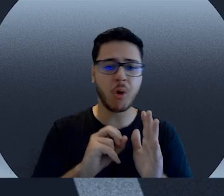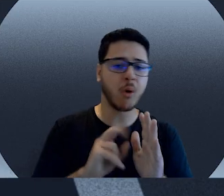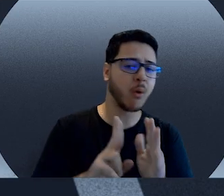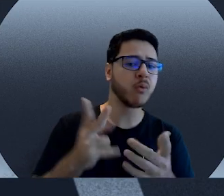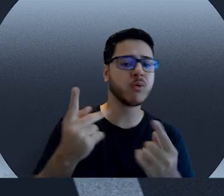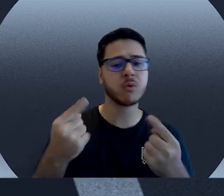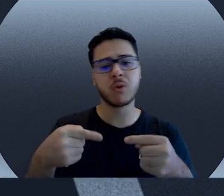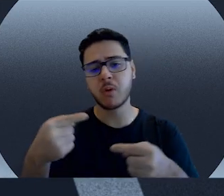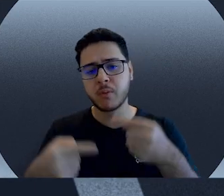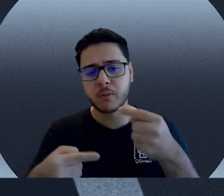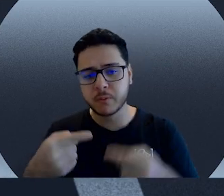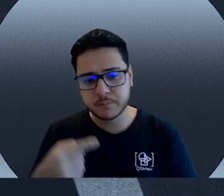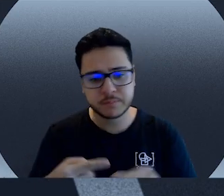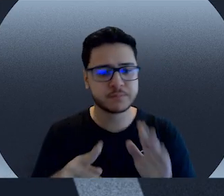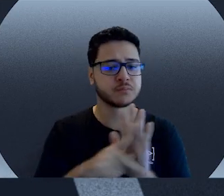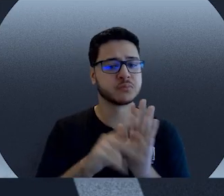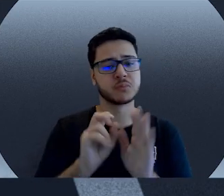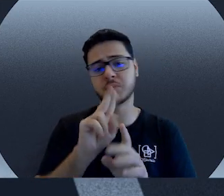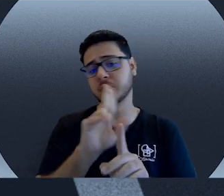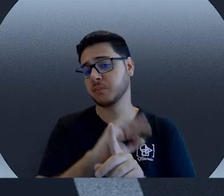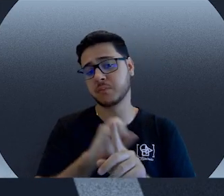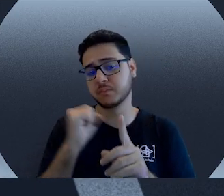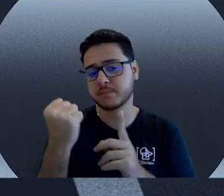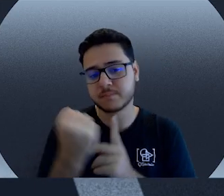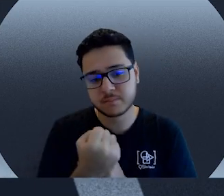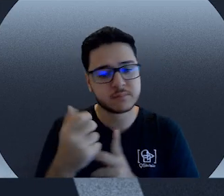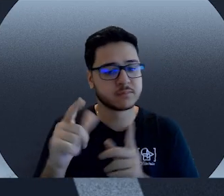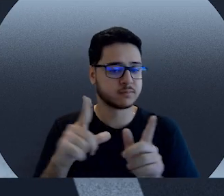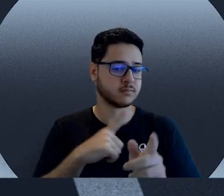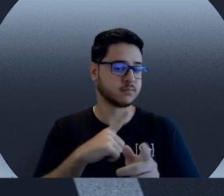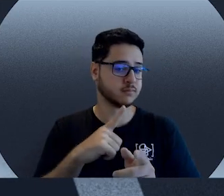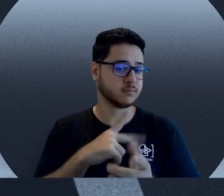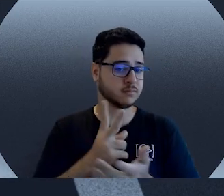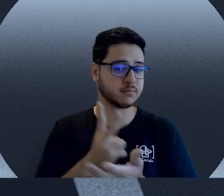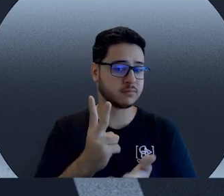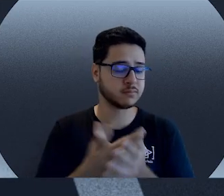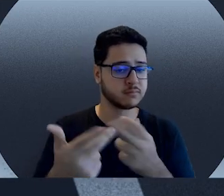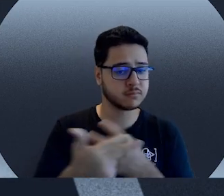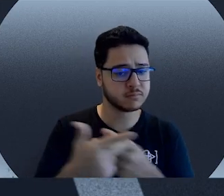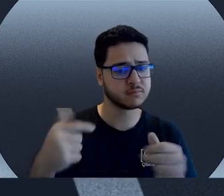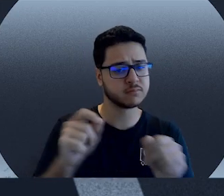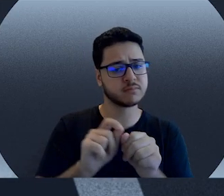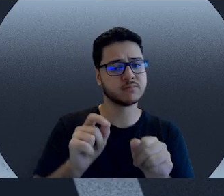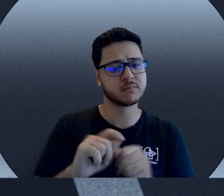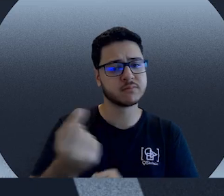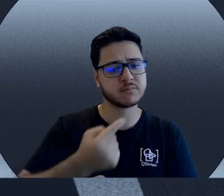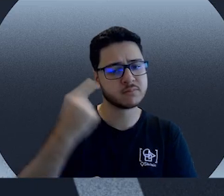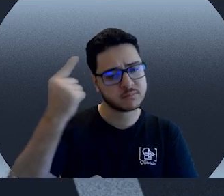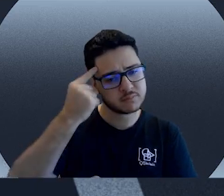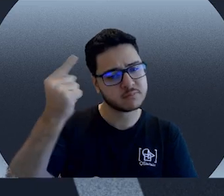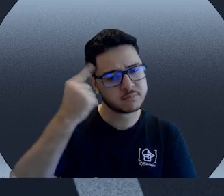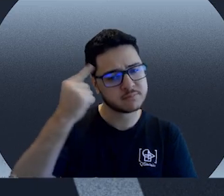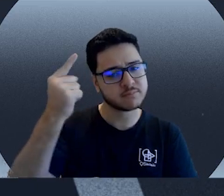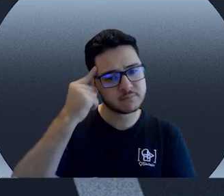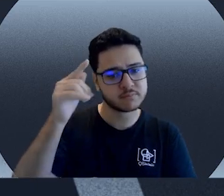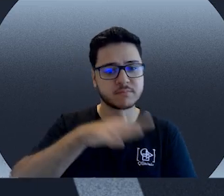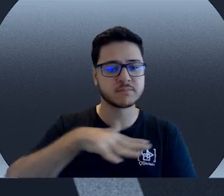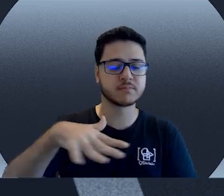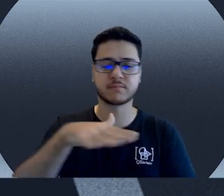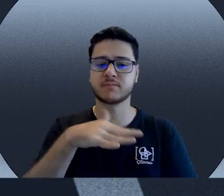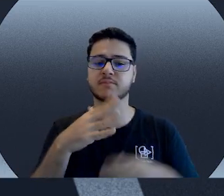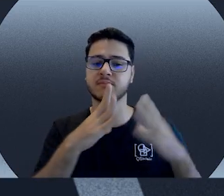político, como um movimento social, sempre algo que quer fazer a gente pensar, sair da nossa zona de